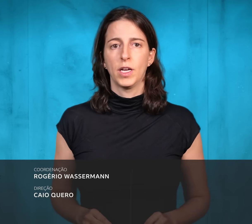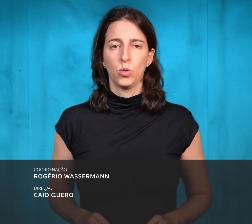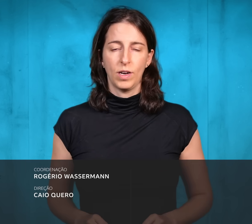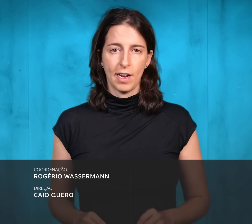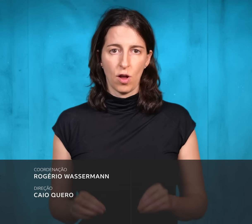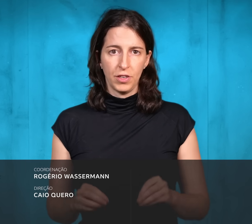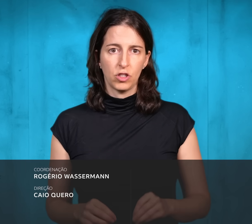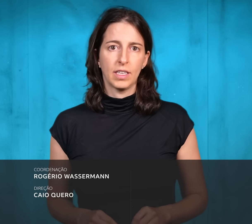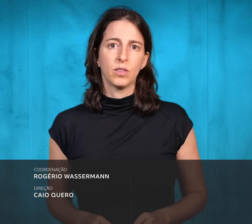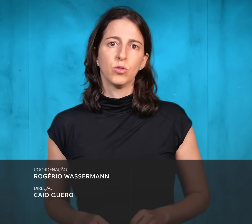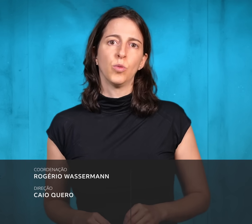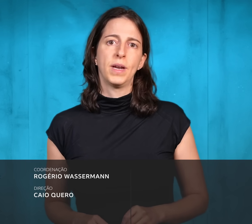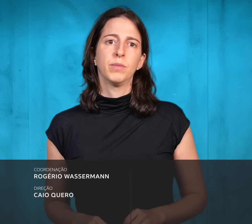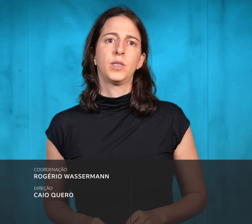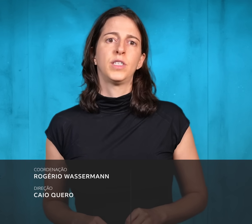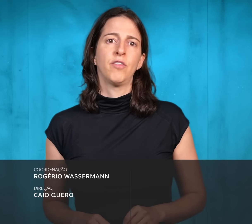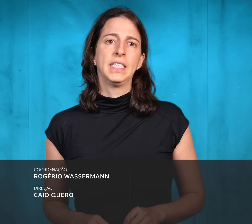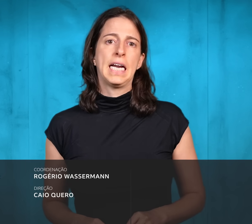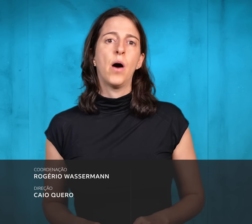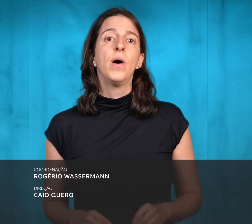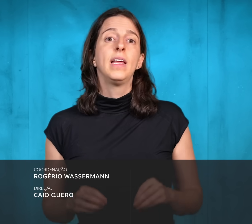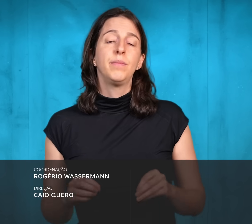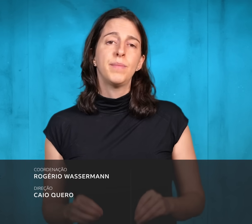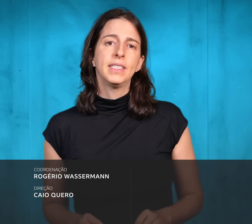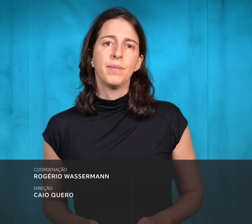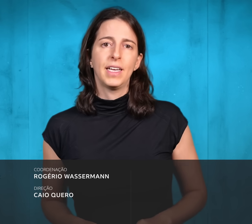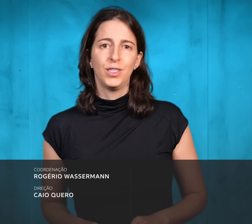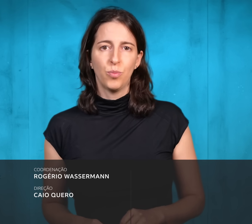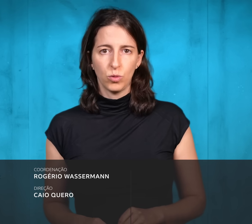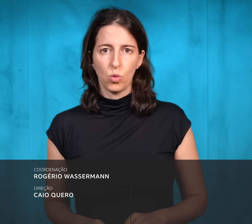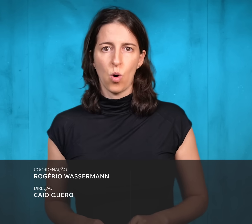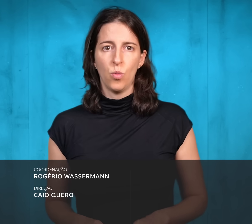mais da cobertura da nova indicação ao Supremo Tribunal Federal em